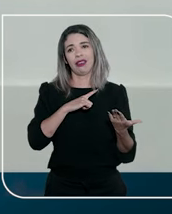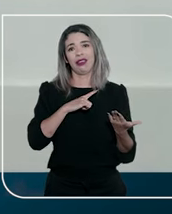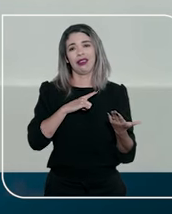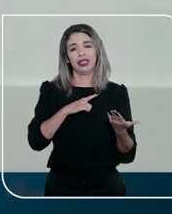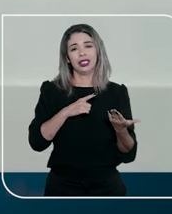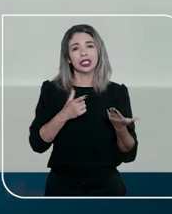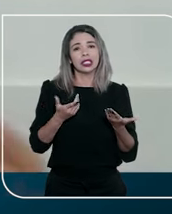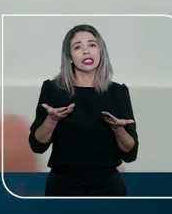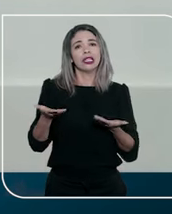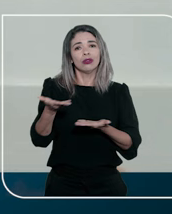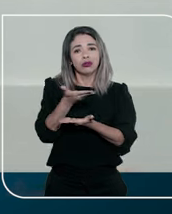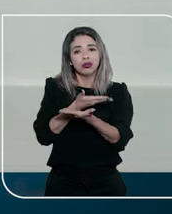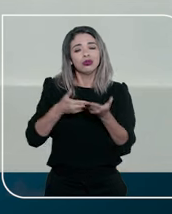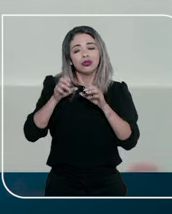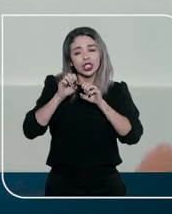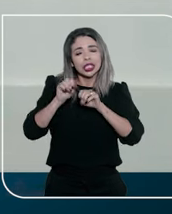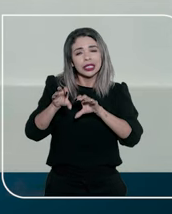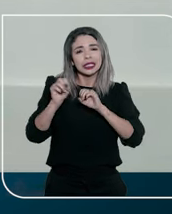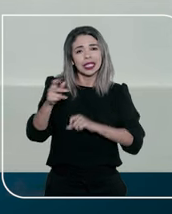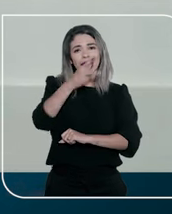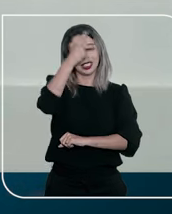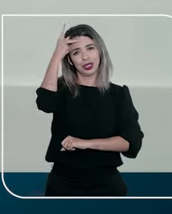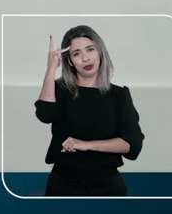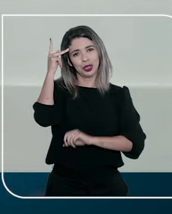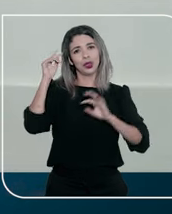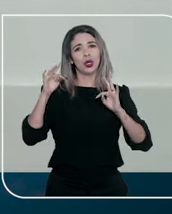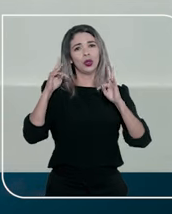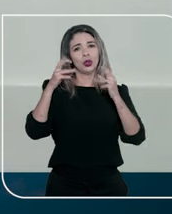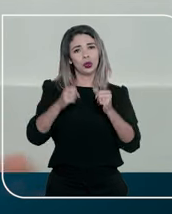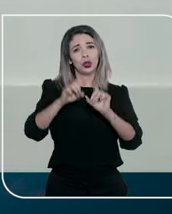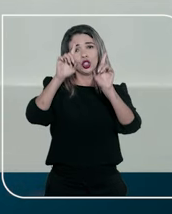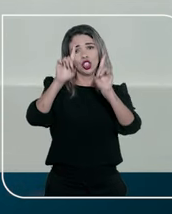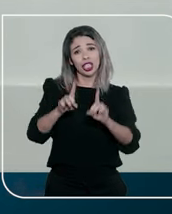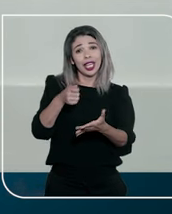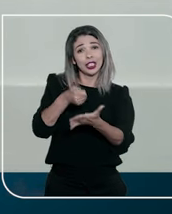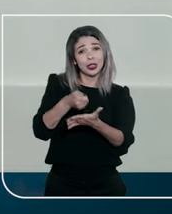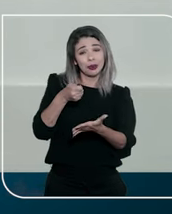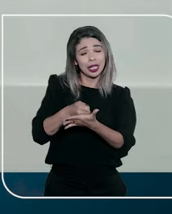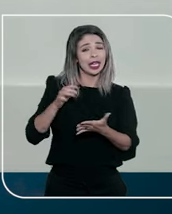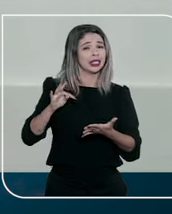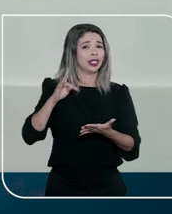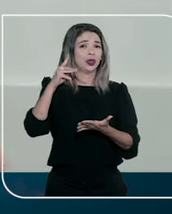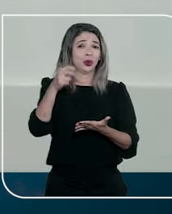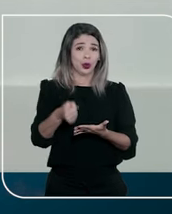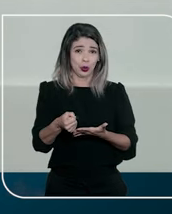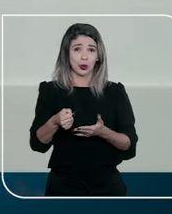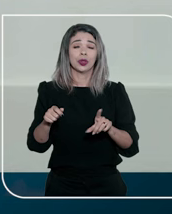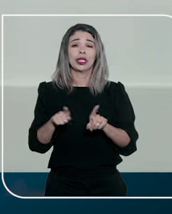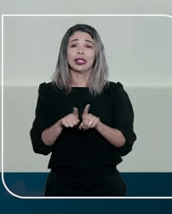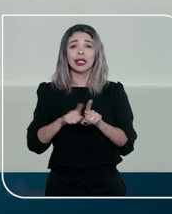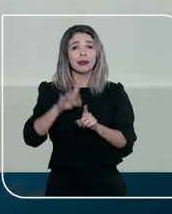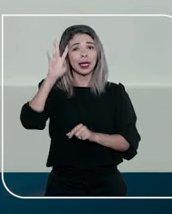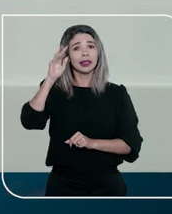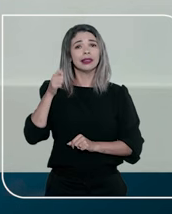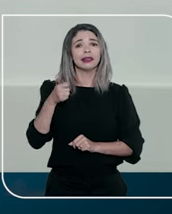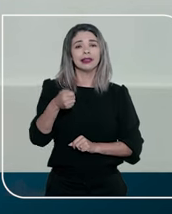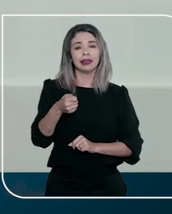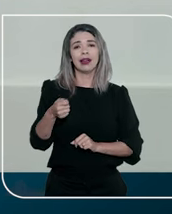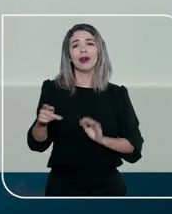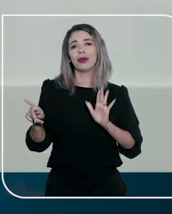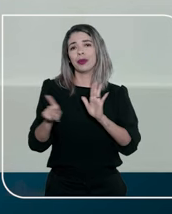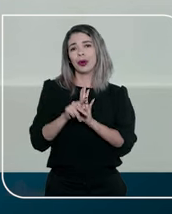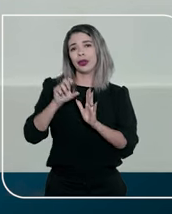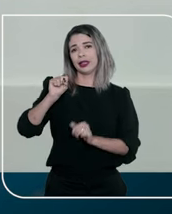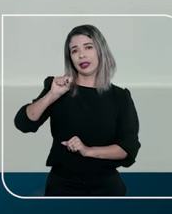catequizar, se evangelizar um pouco mais sobre direitos e obrigações e também sobre as decisões, por exemplo, do STJ, que